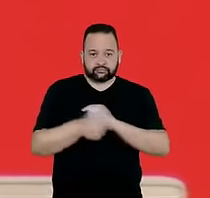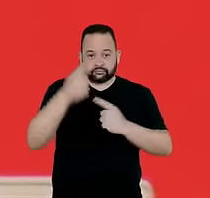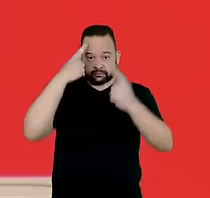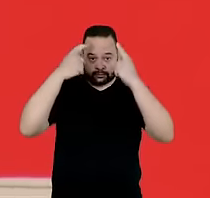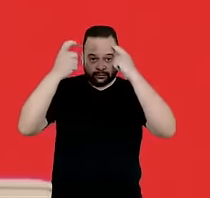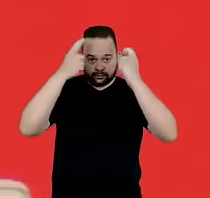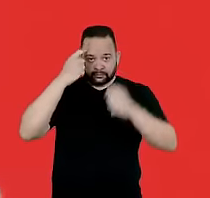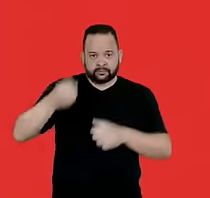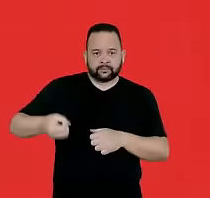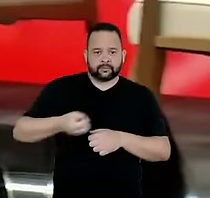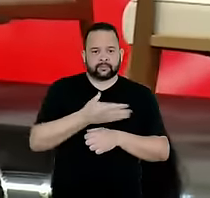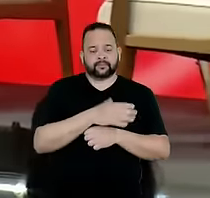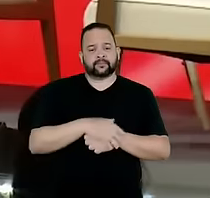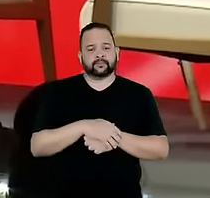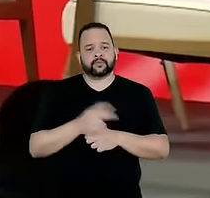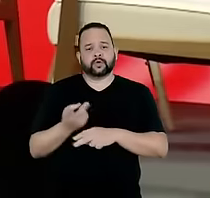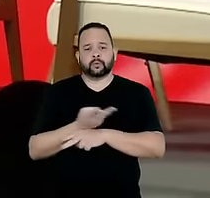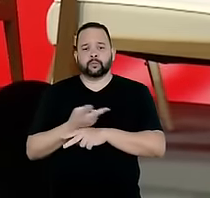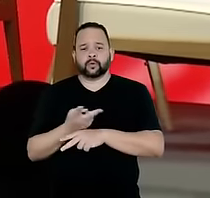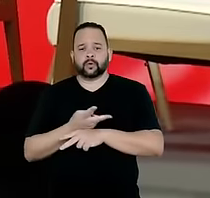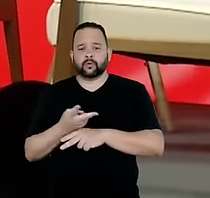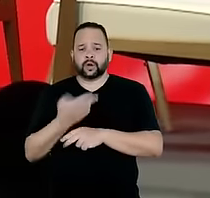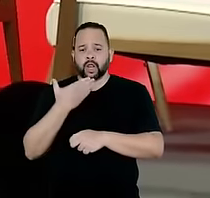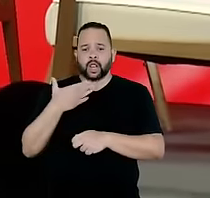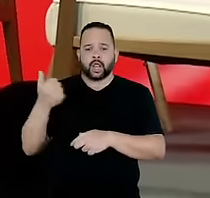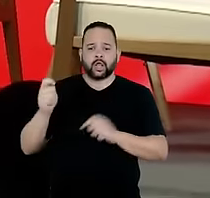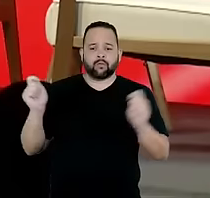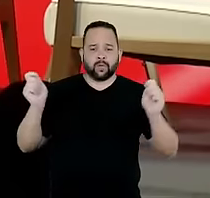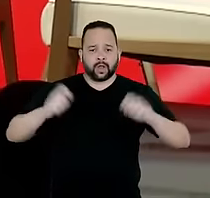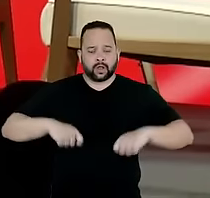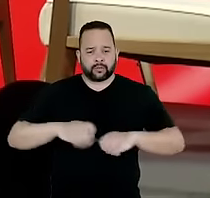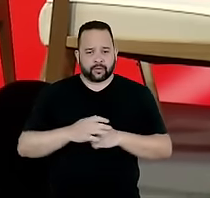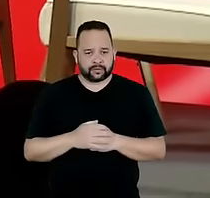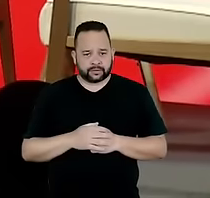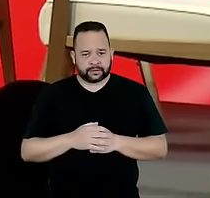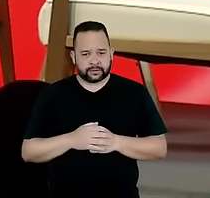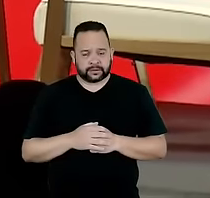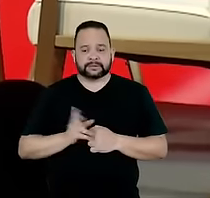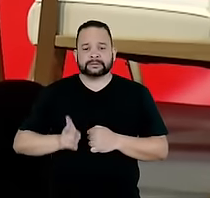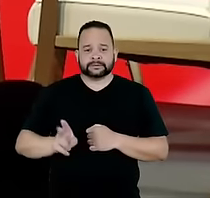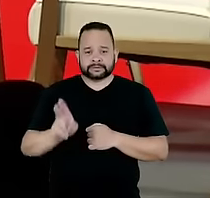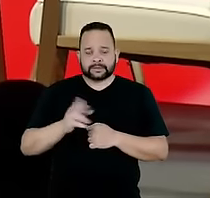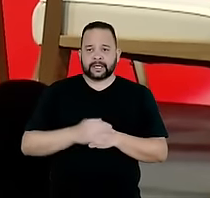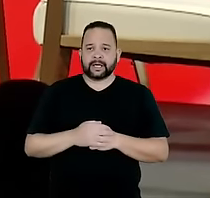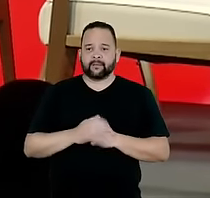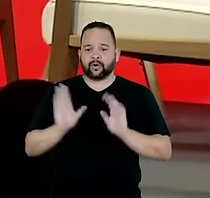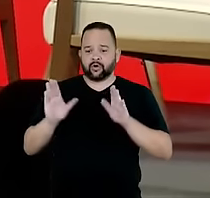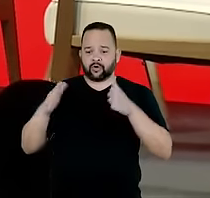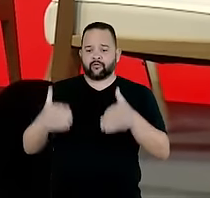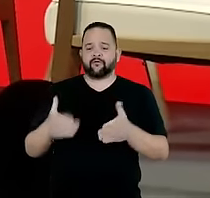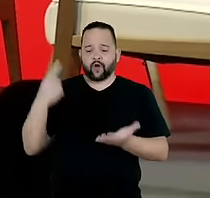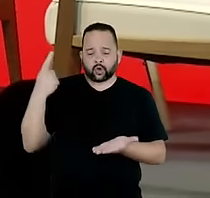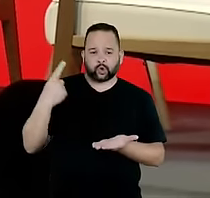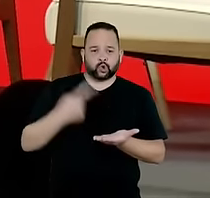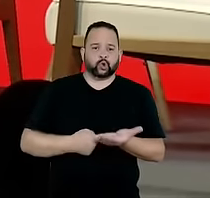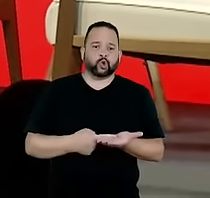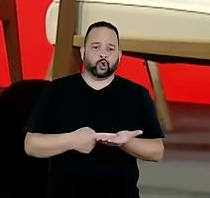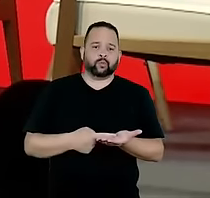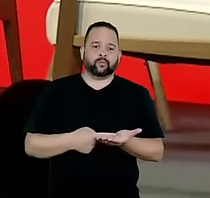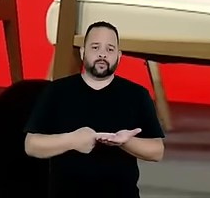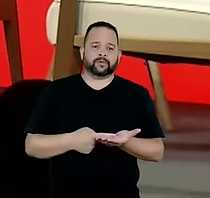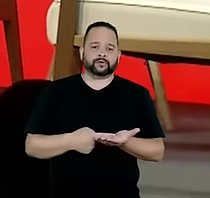melhores alternativas sem nunca deixar de lado o nosso compromisso com a governança